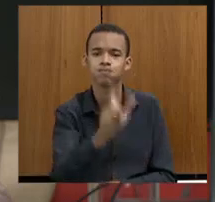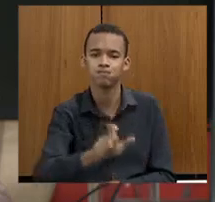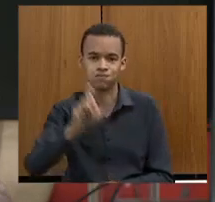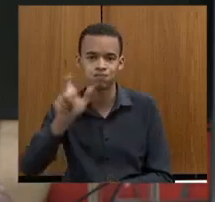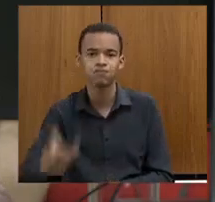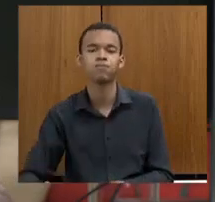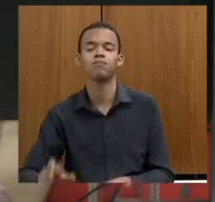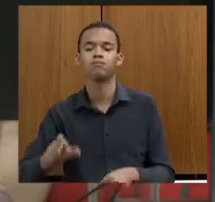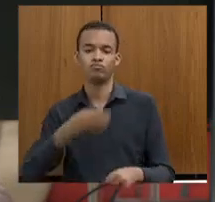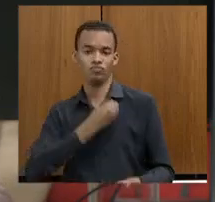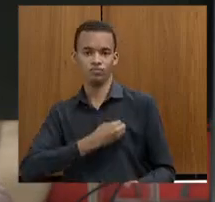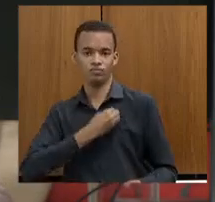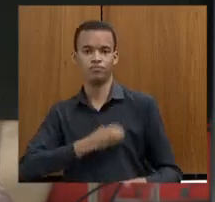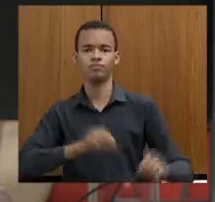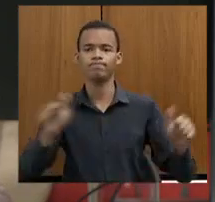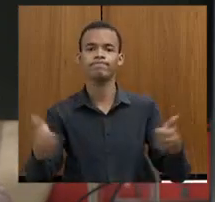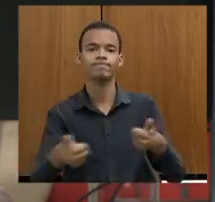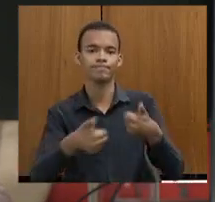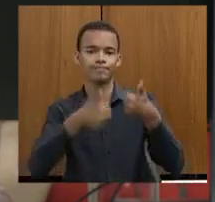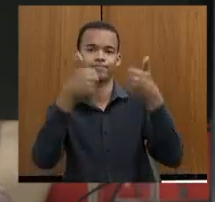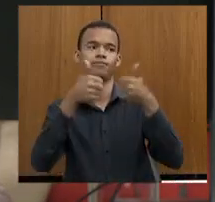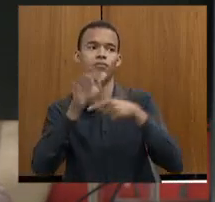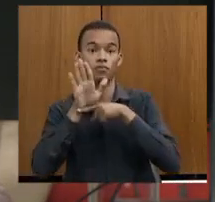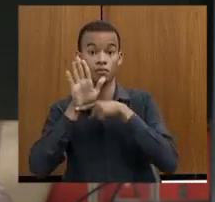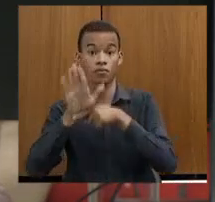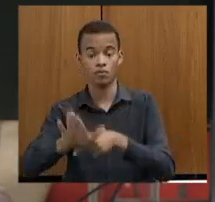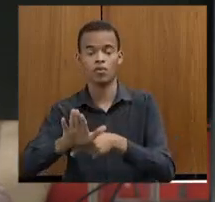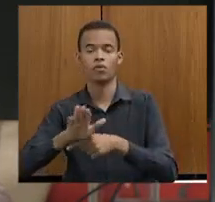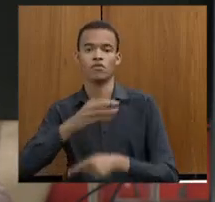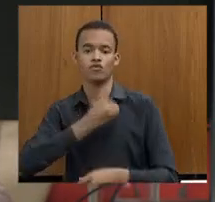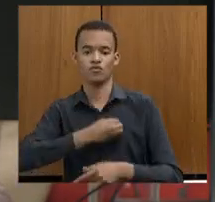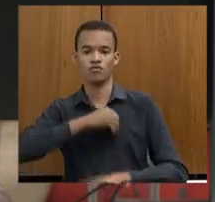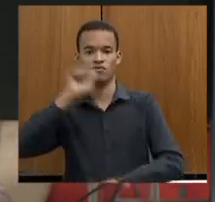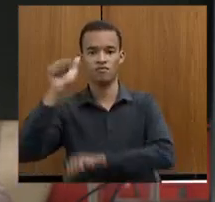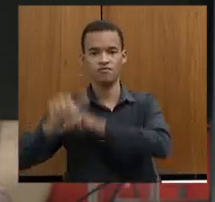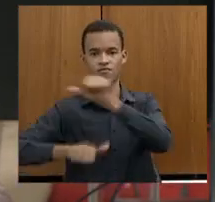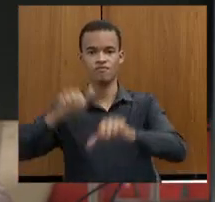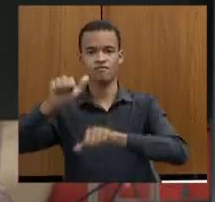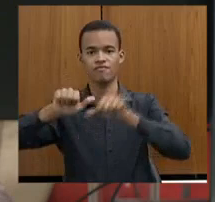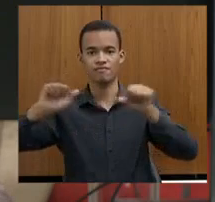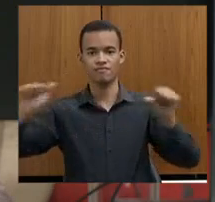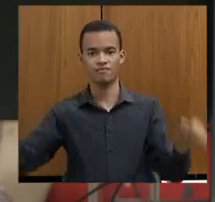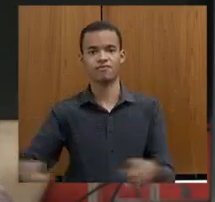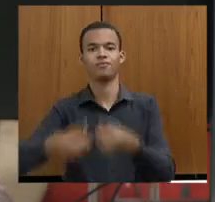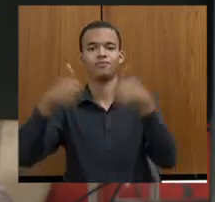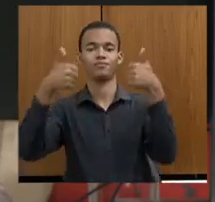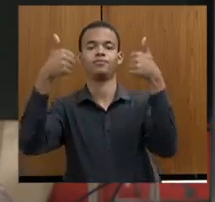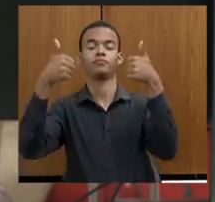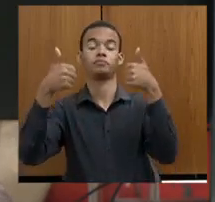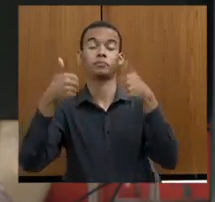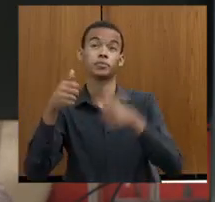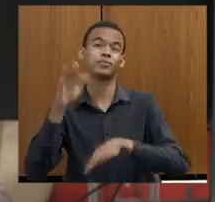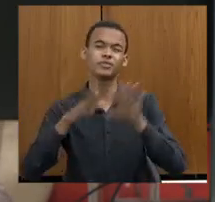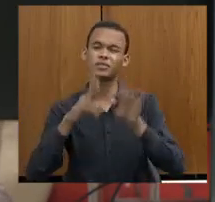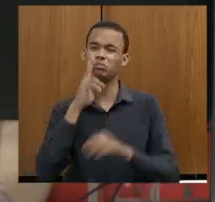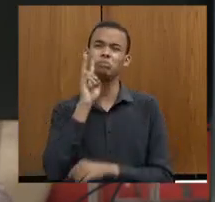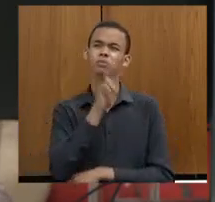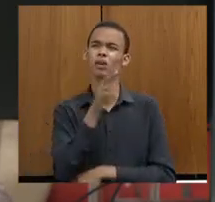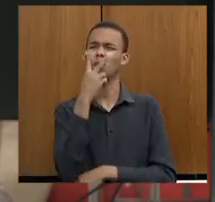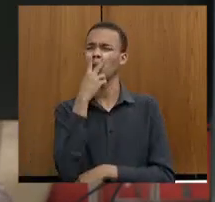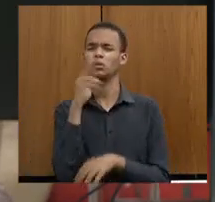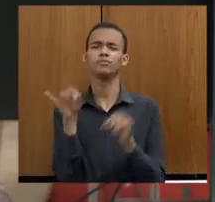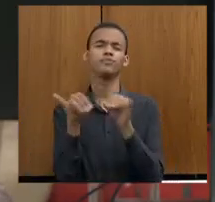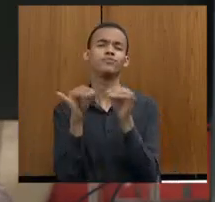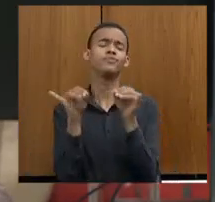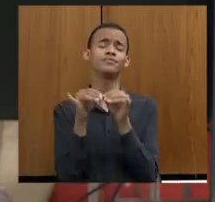impactando na realidade da mudança de vida dele são fatos que parecem corriqueiros ó